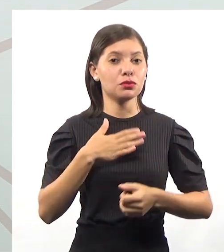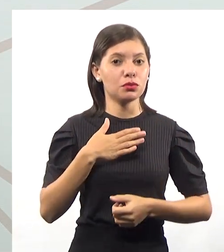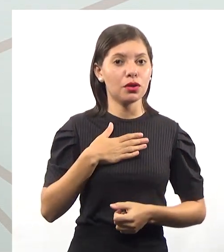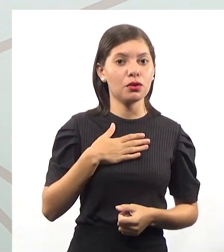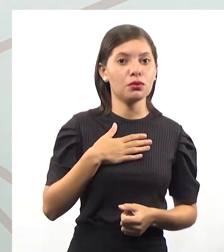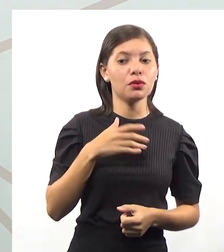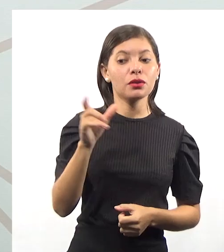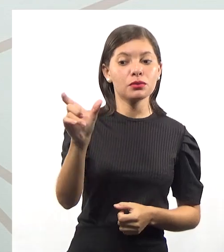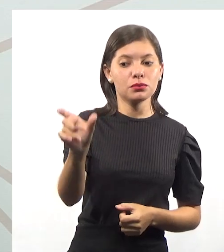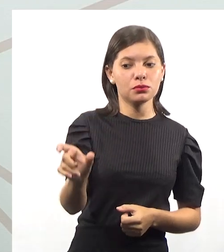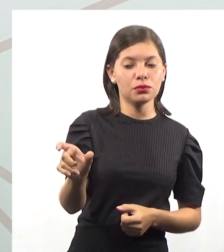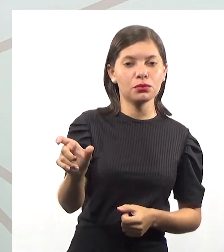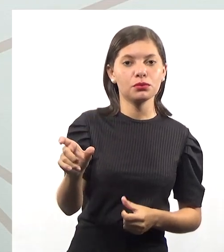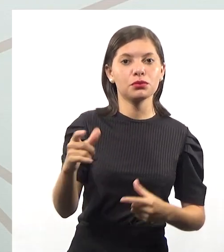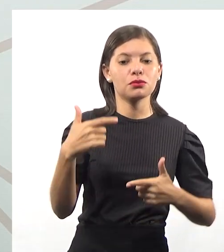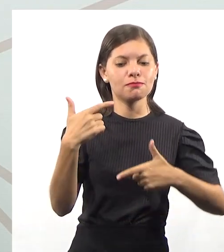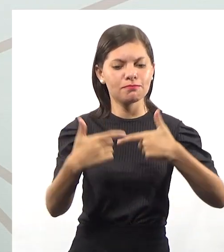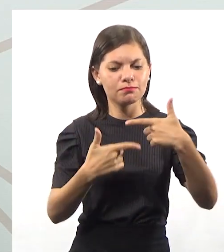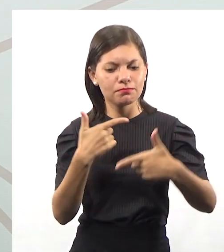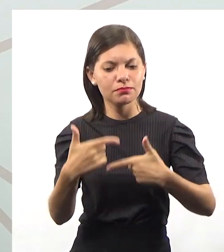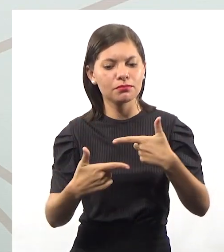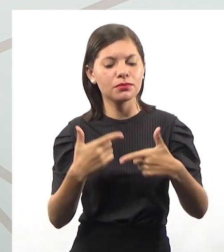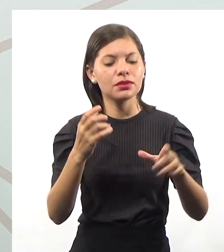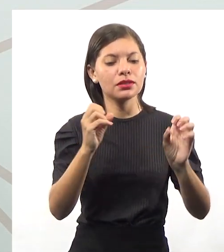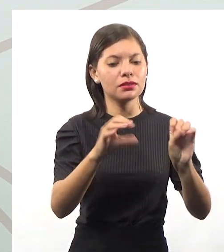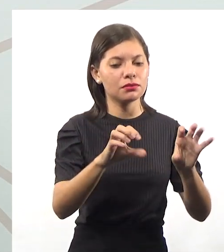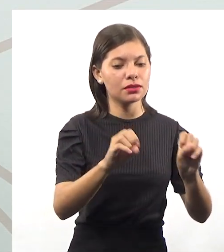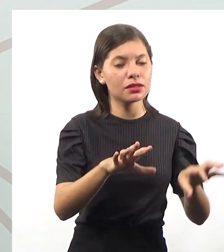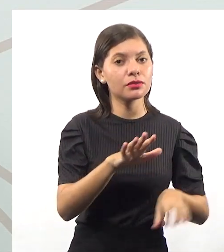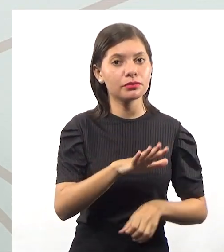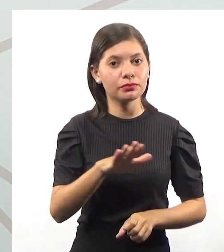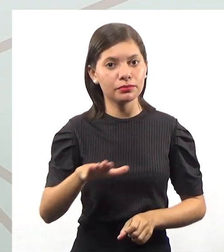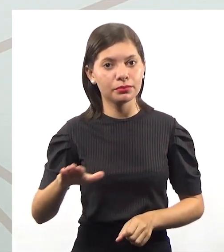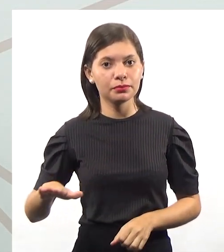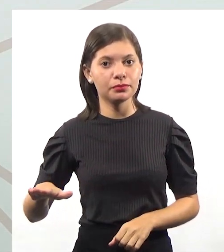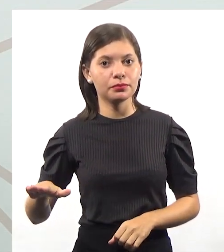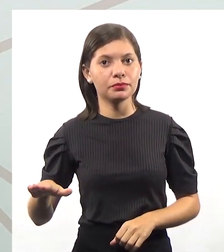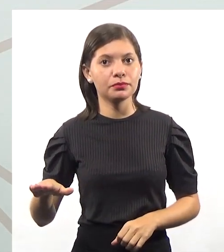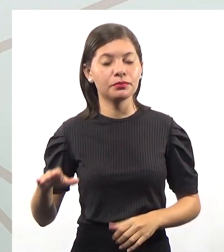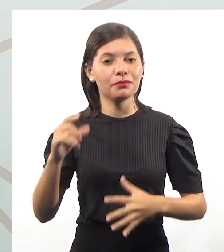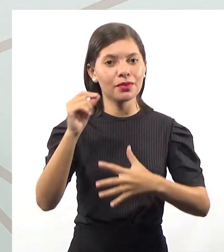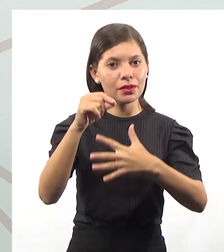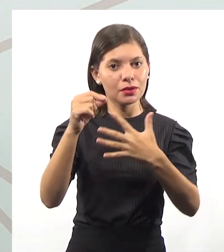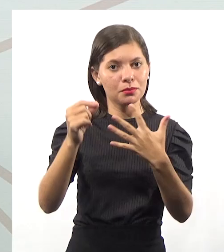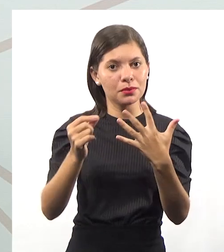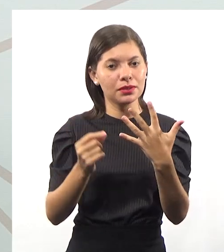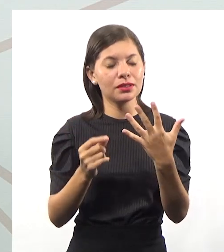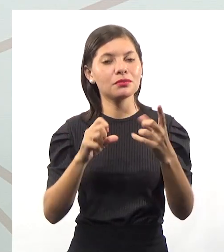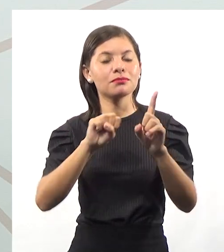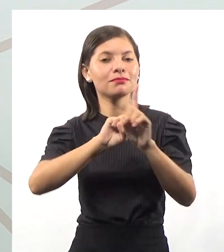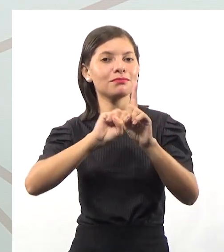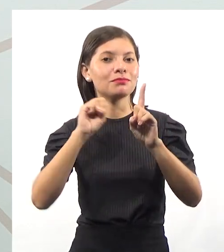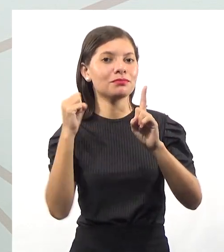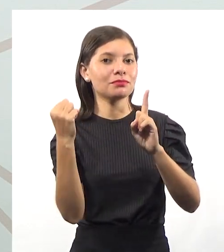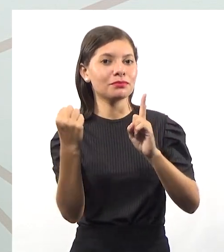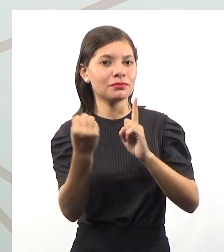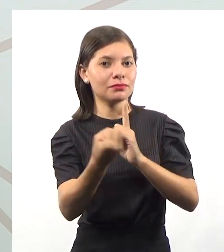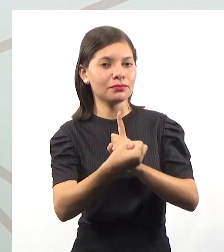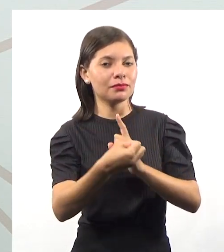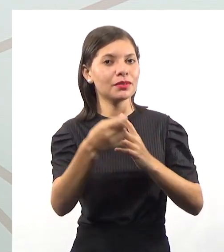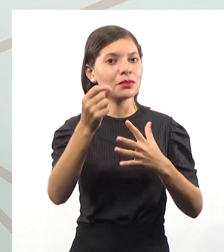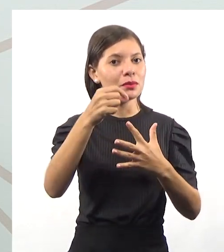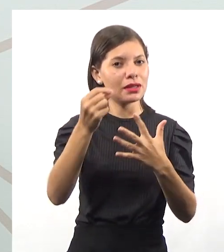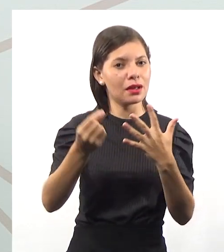outro, são elementos a serem trabalhados na educação infantil. E por isso que é uma etapa de socialização, uma etapa